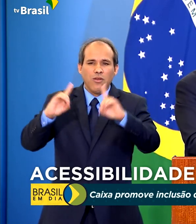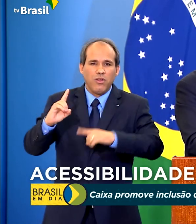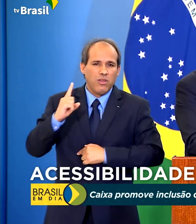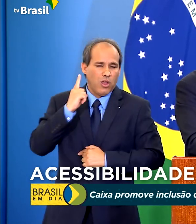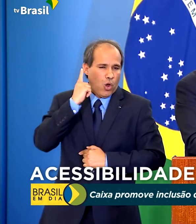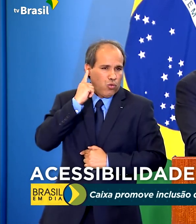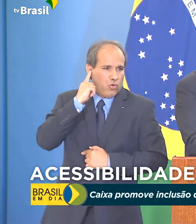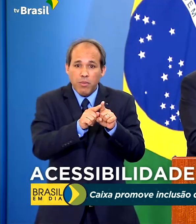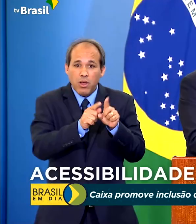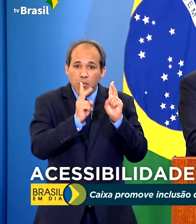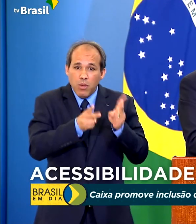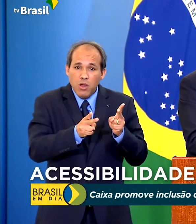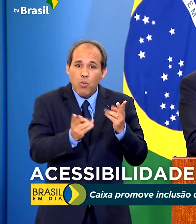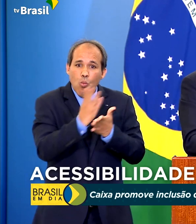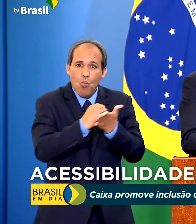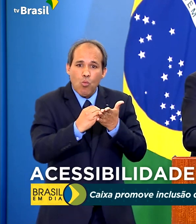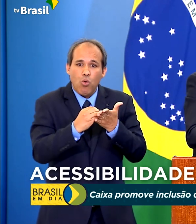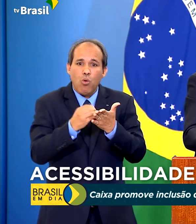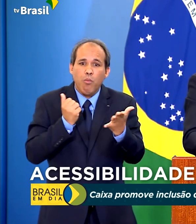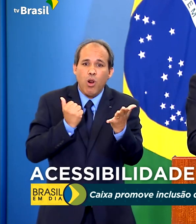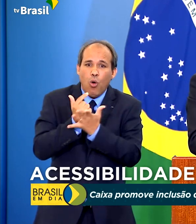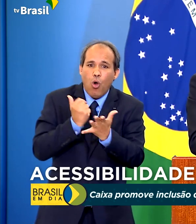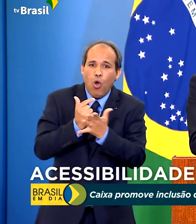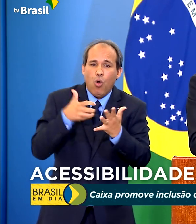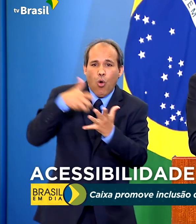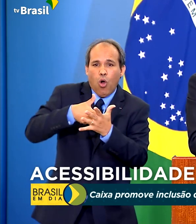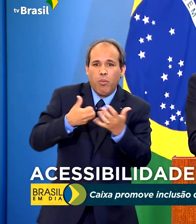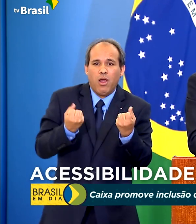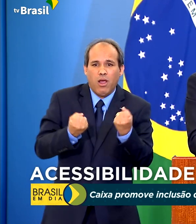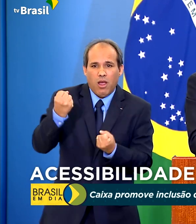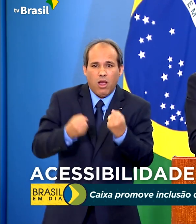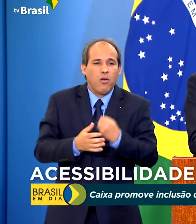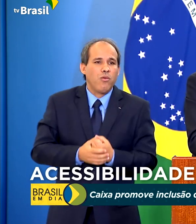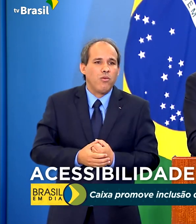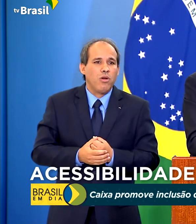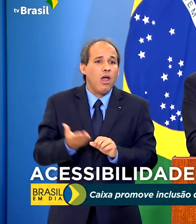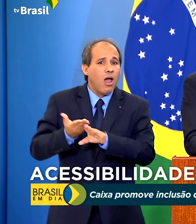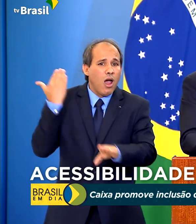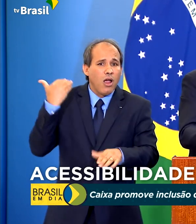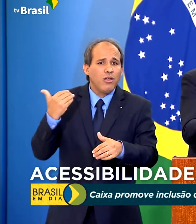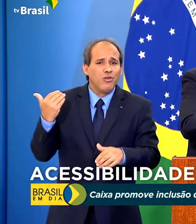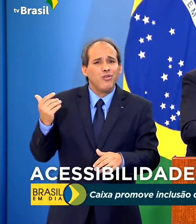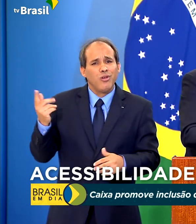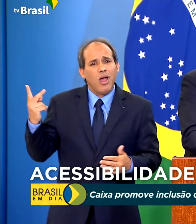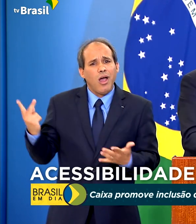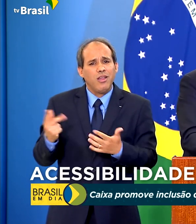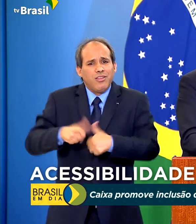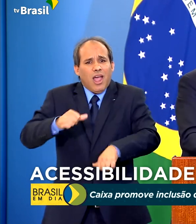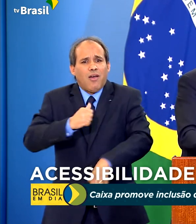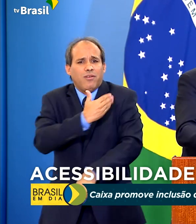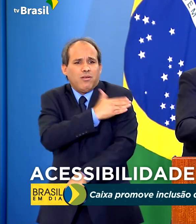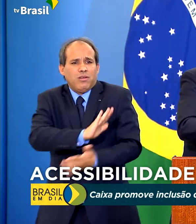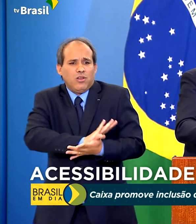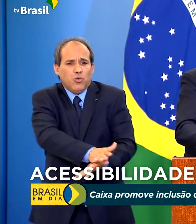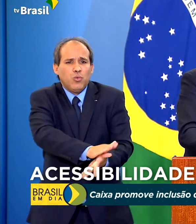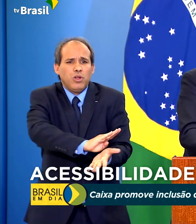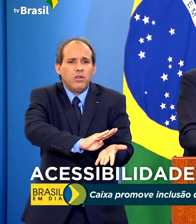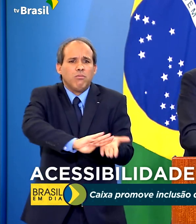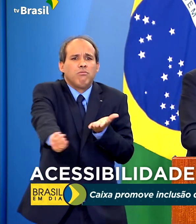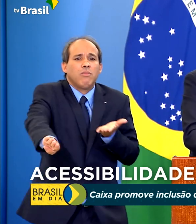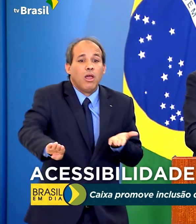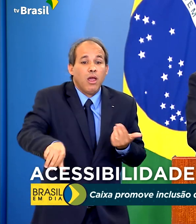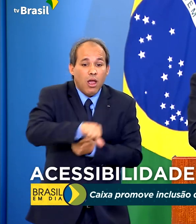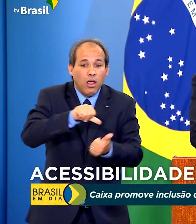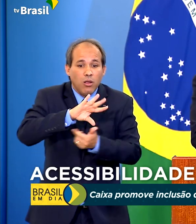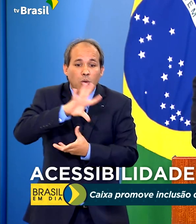auditiva, pessoas que eram excluídas. Trouxemos para dentro